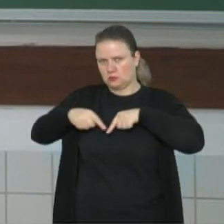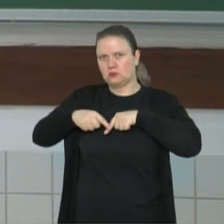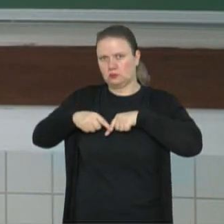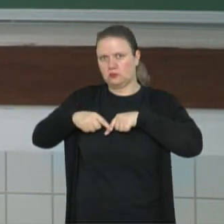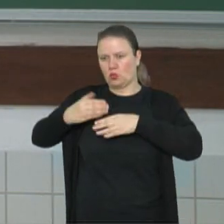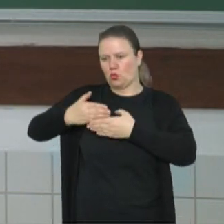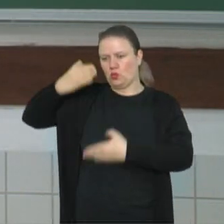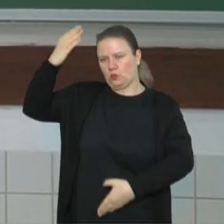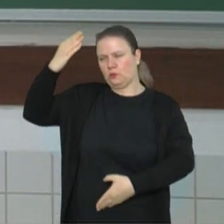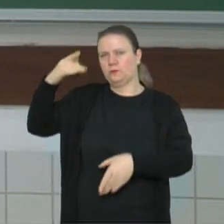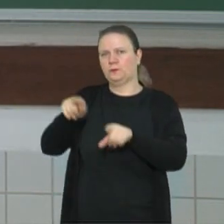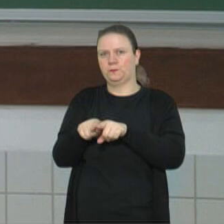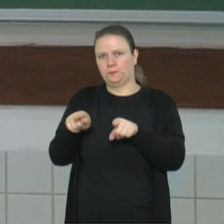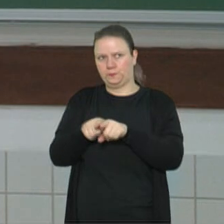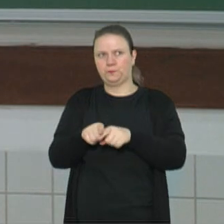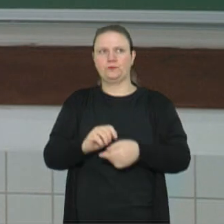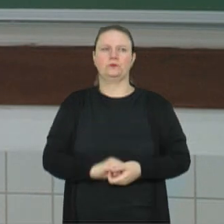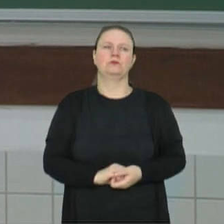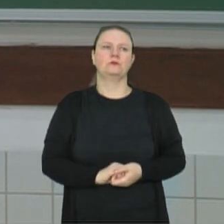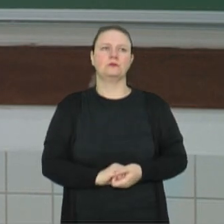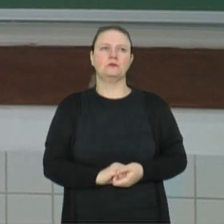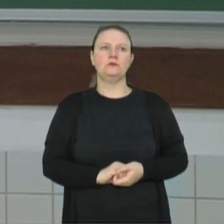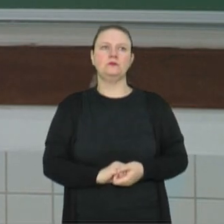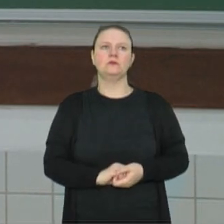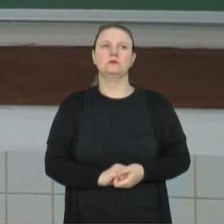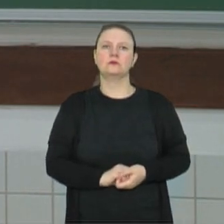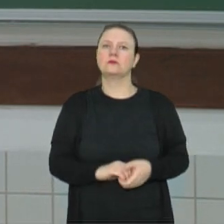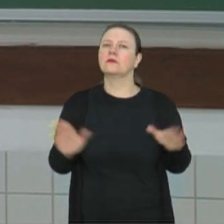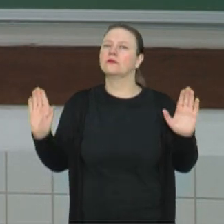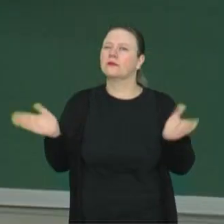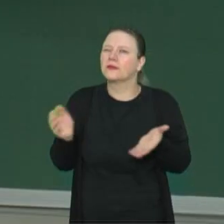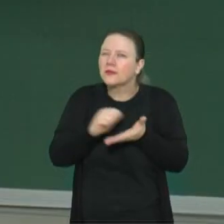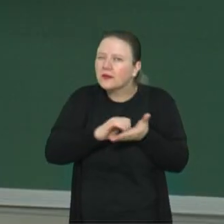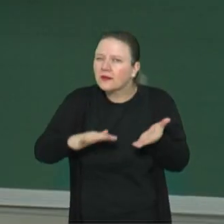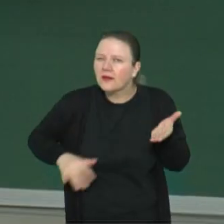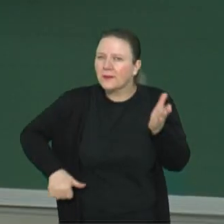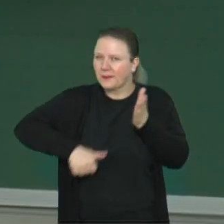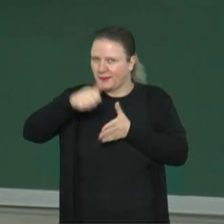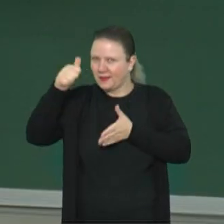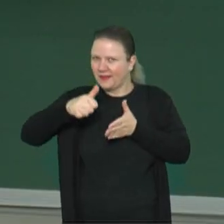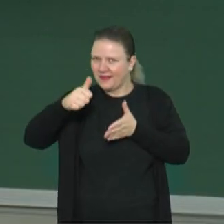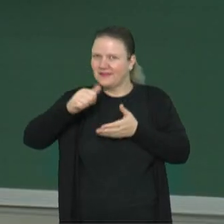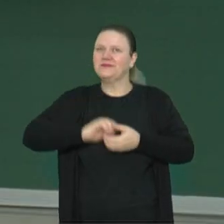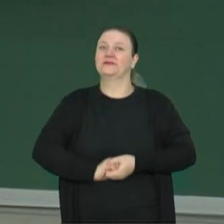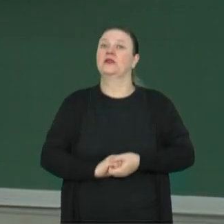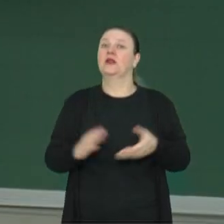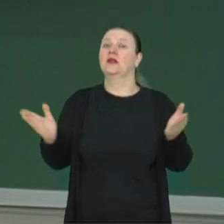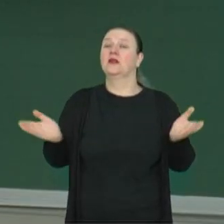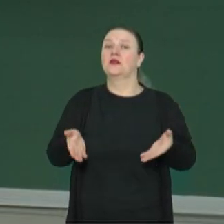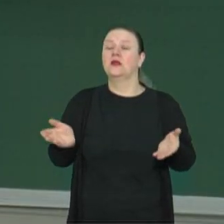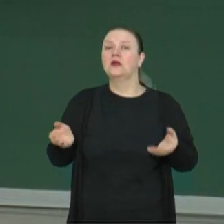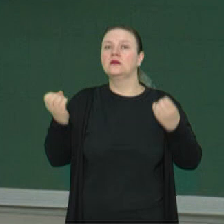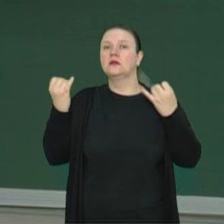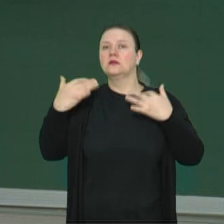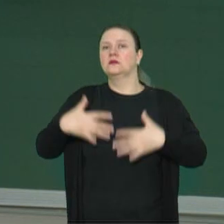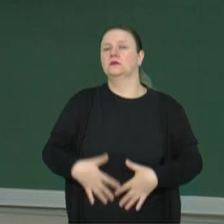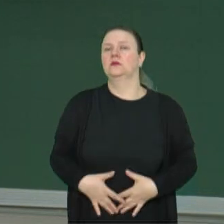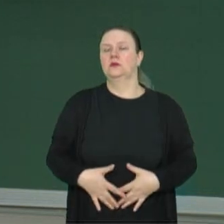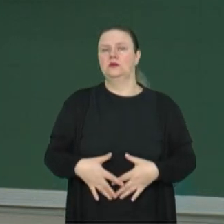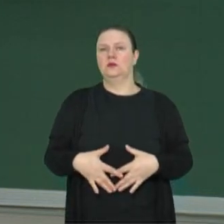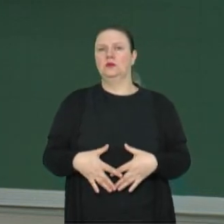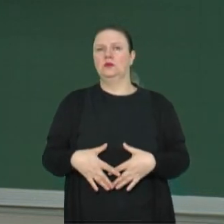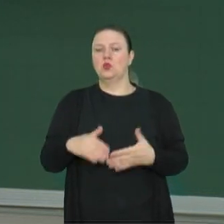e depois espaço fechado. Bora para a nossa primeira atividade, então. Temos a atividade que vai falar sobre a parte